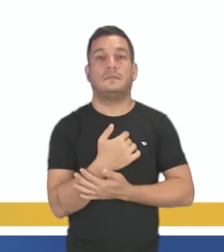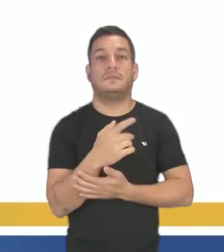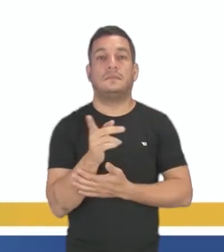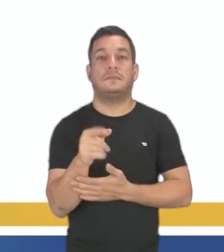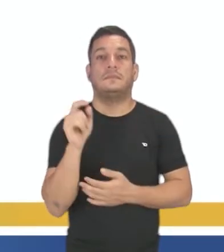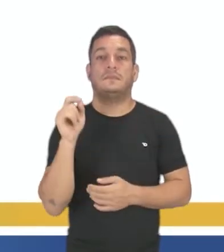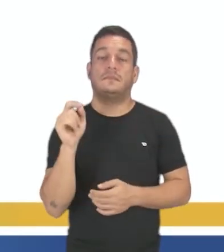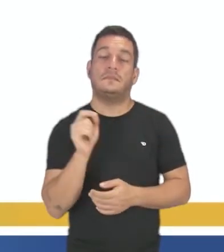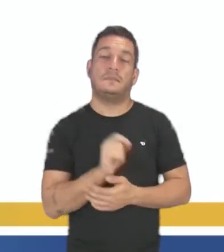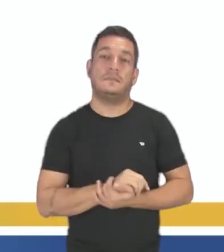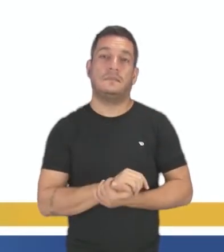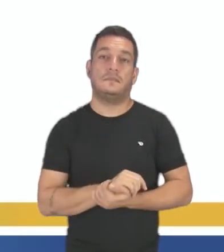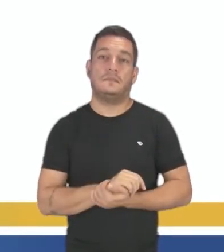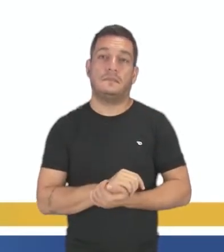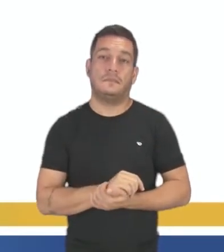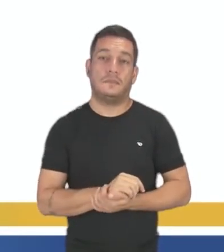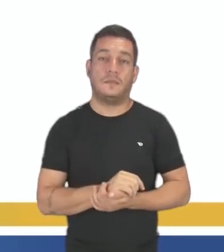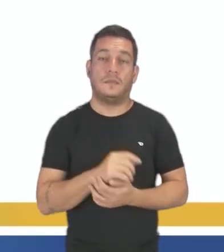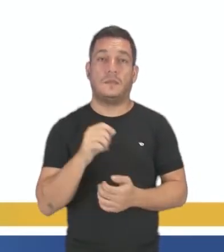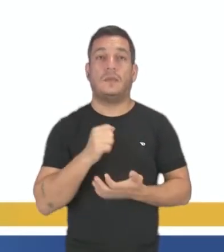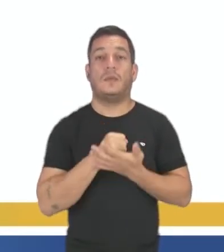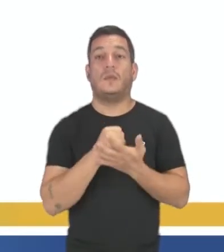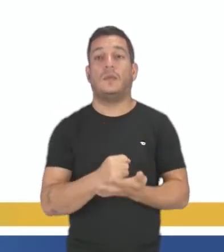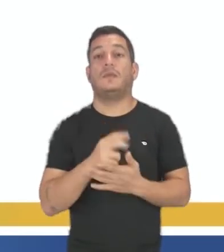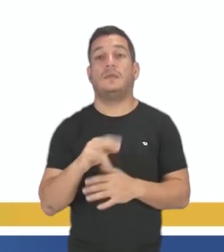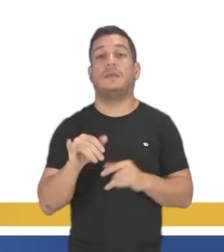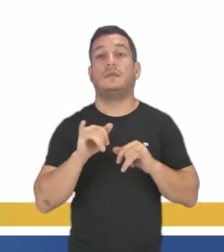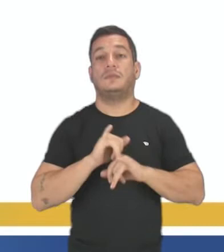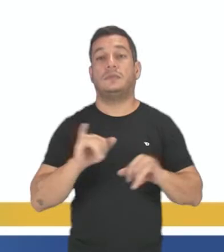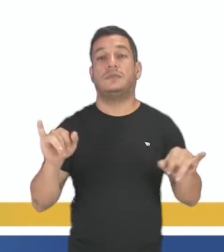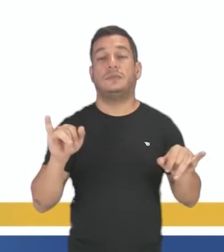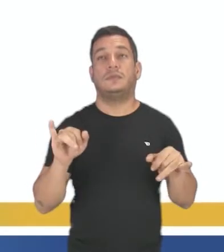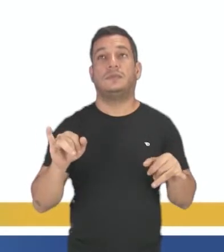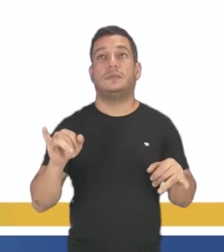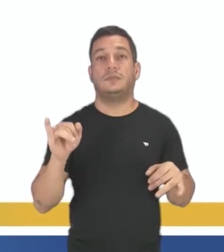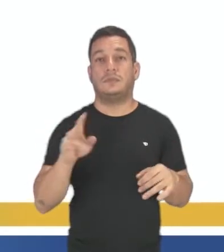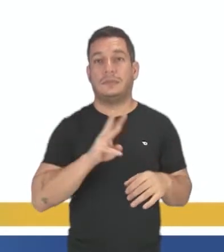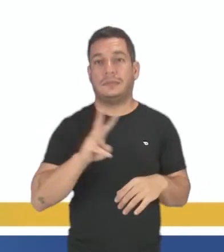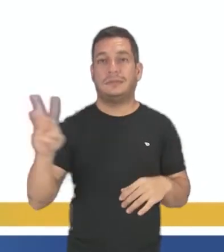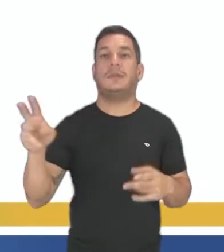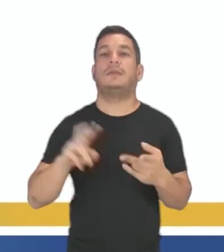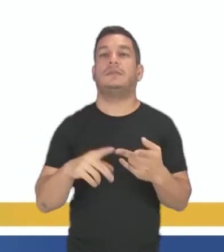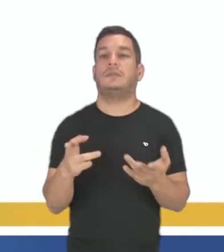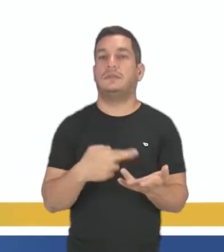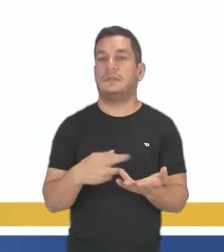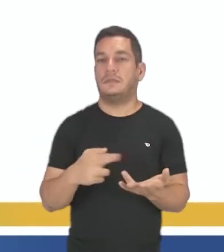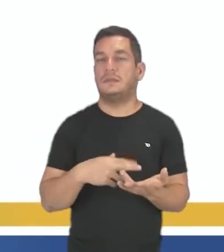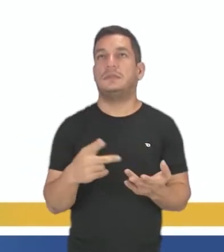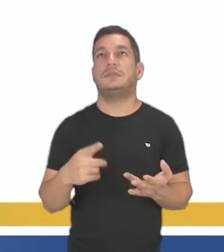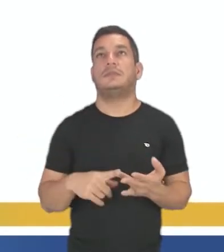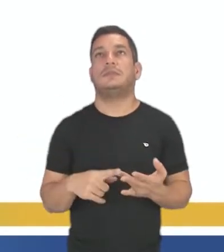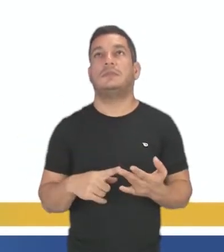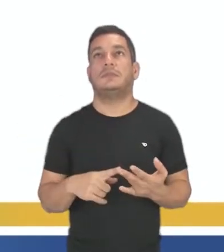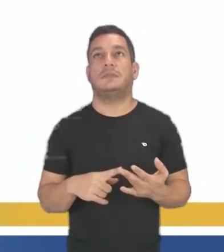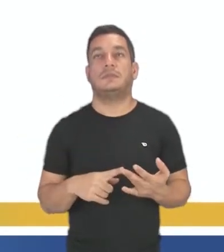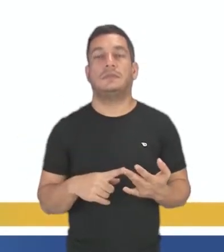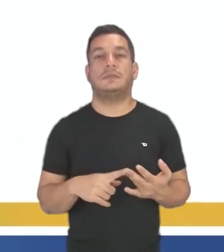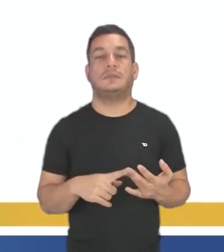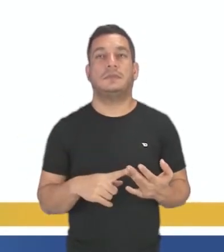bem fechadinha. O suporte que ele vai ser publicado, geralmente sites, revistas,